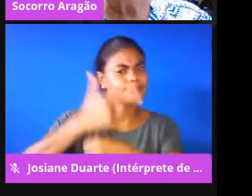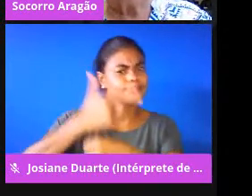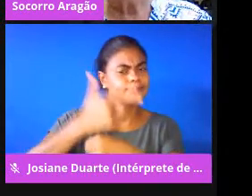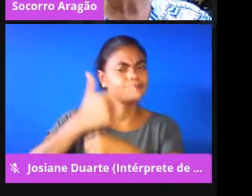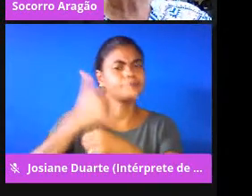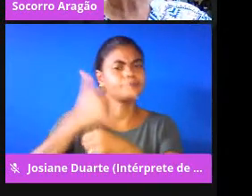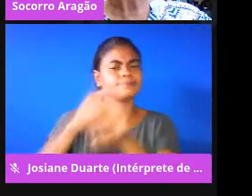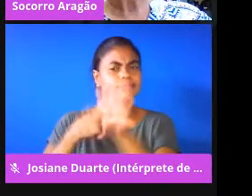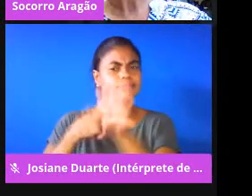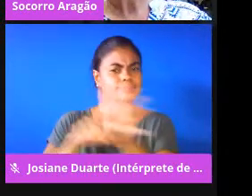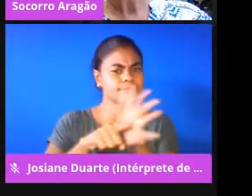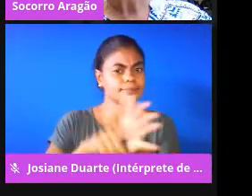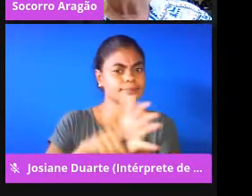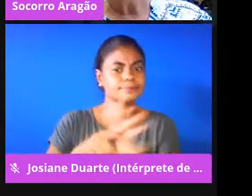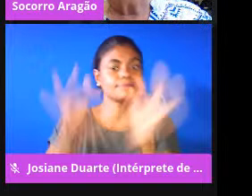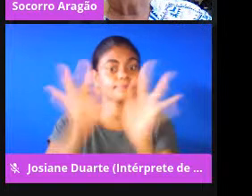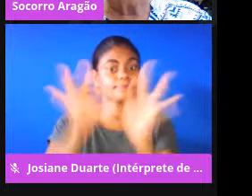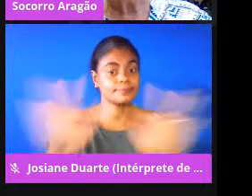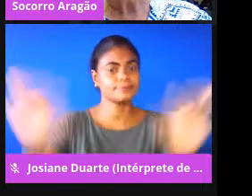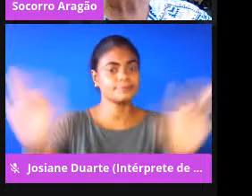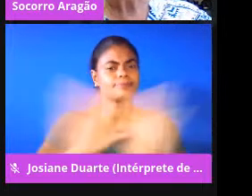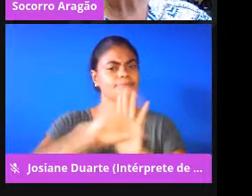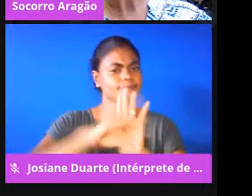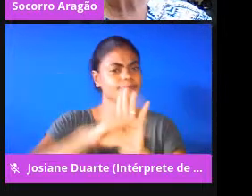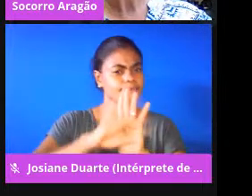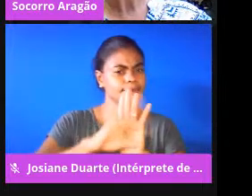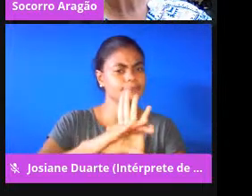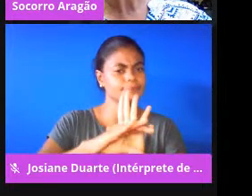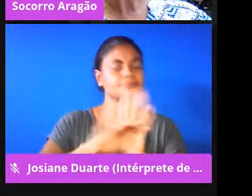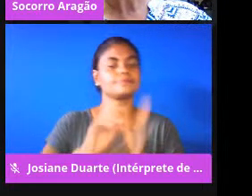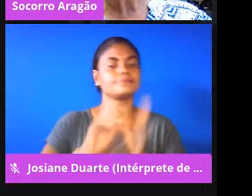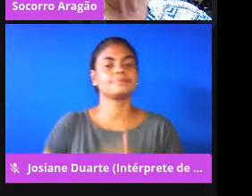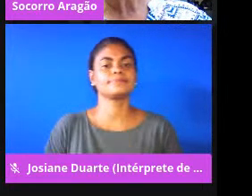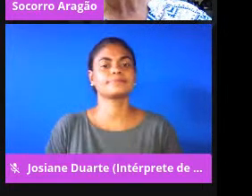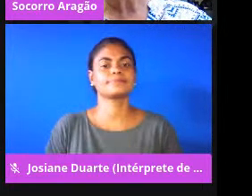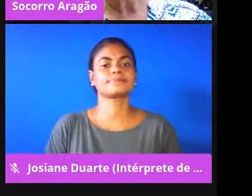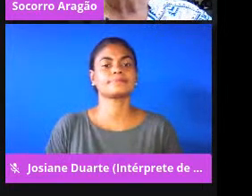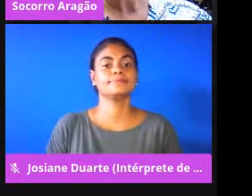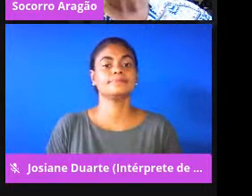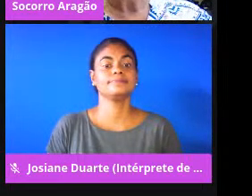unidades de estudo da fraseologia. Pode ir passando, querida.